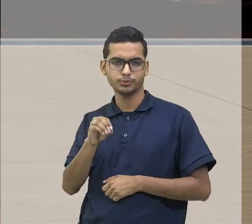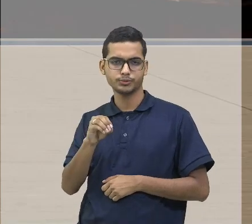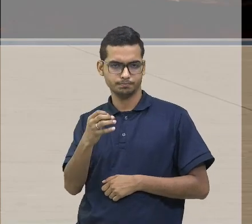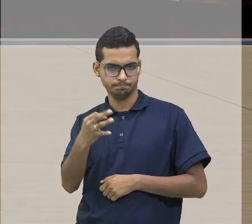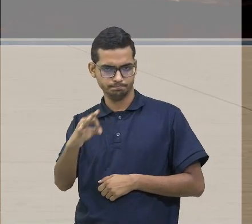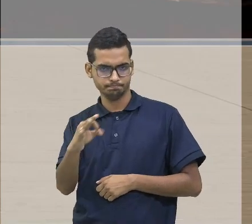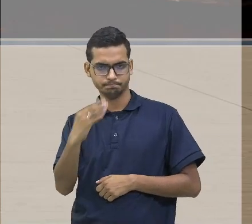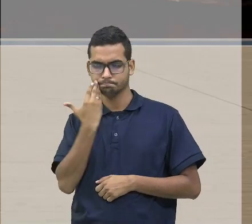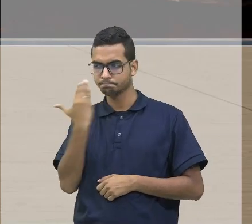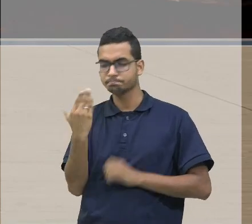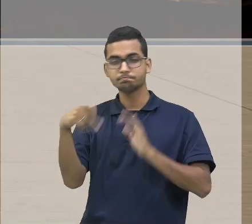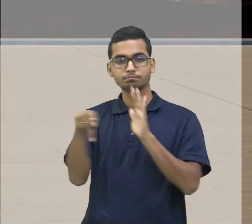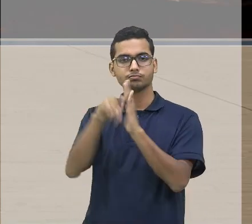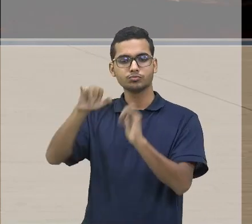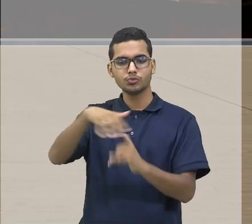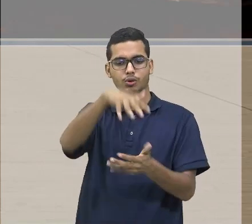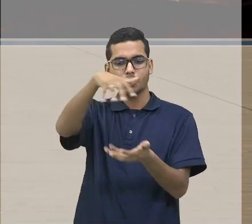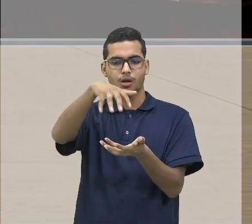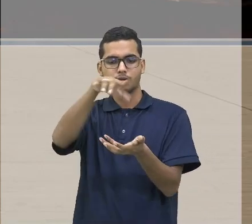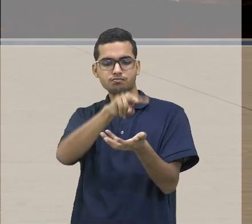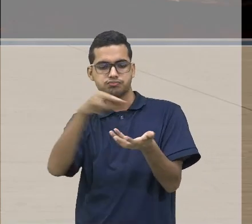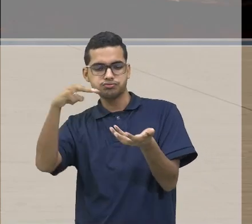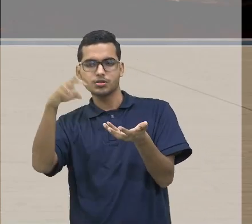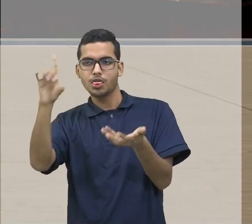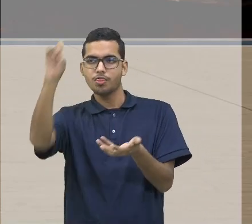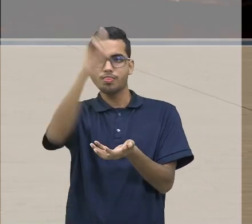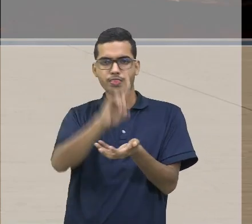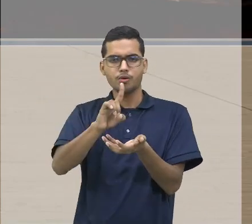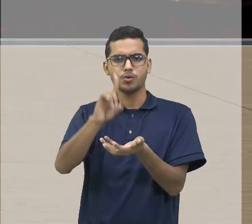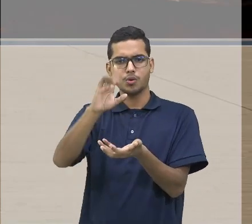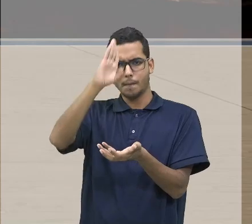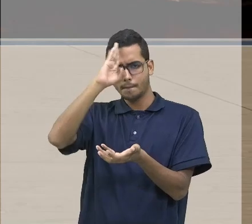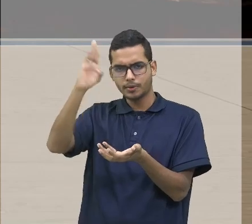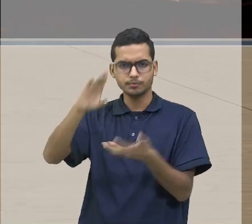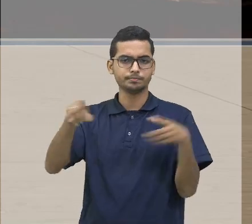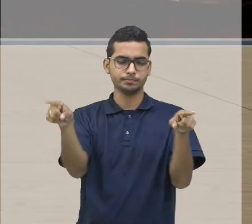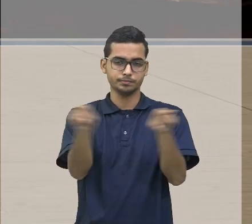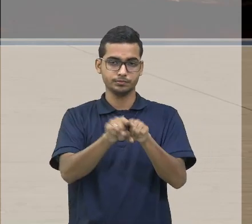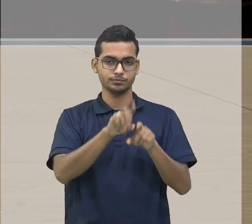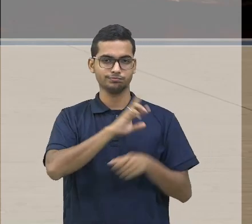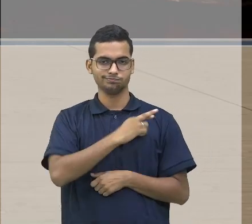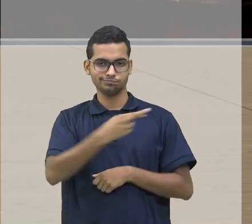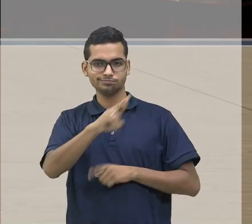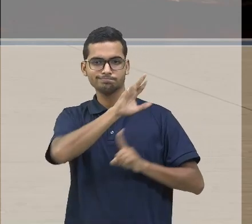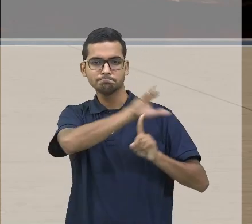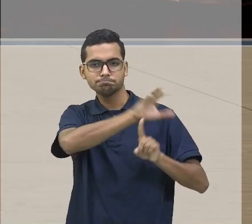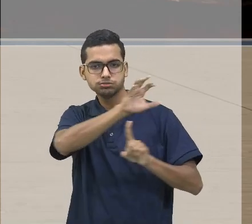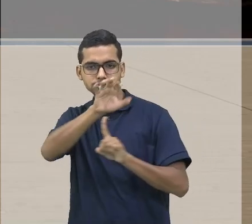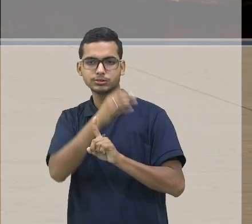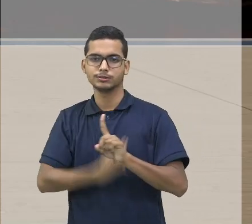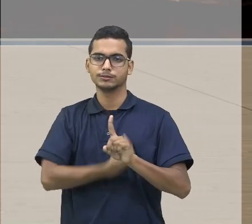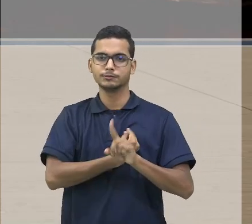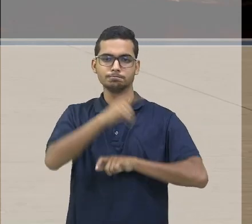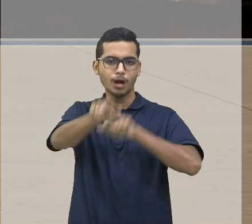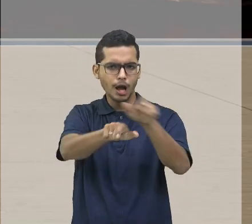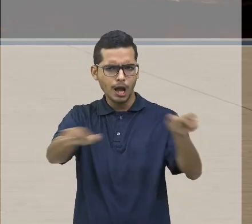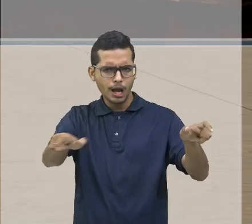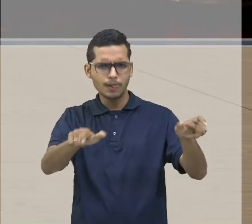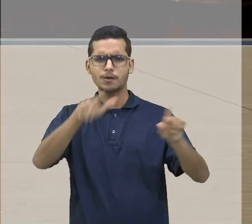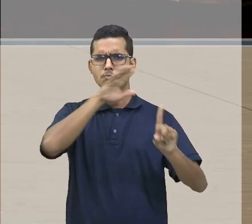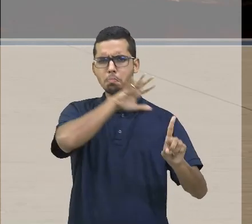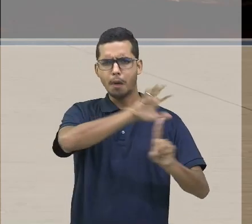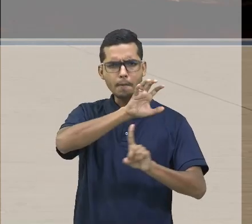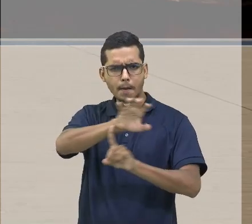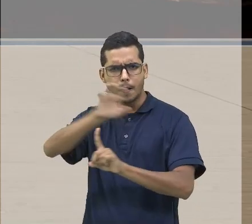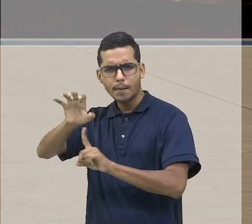bom? Ou seja, a religião exercia grande influência na vida das pessoas. A arte e